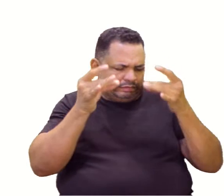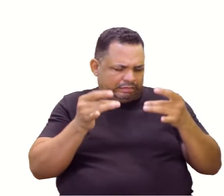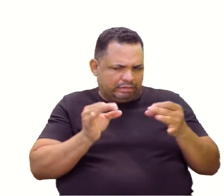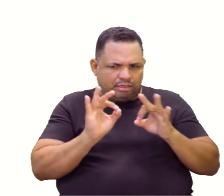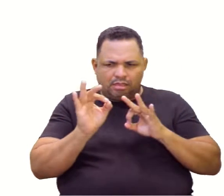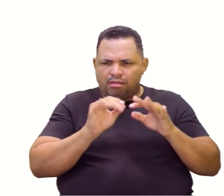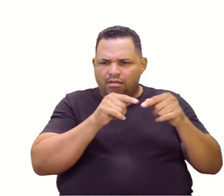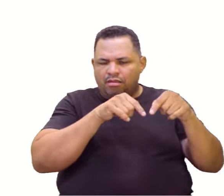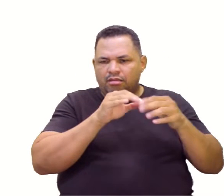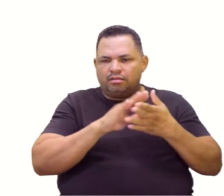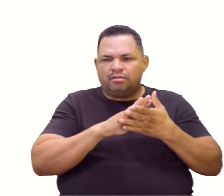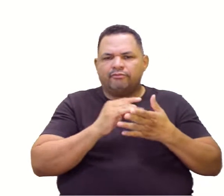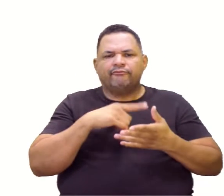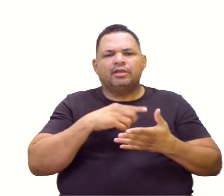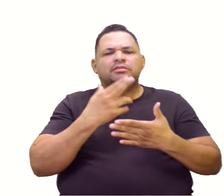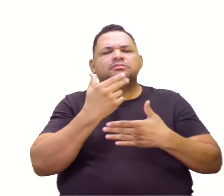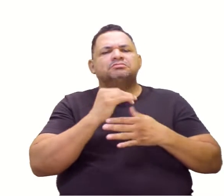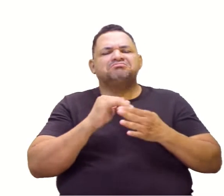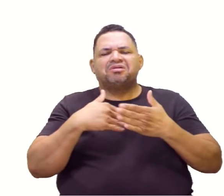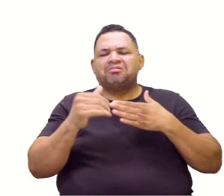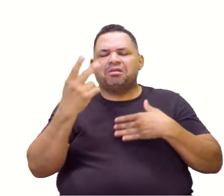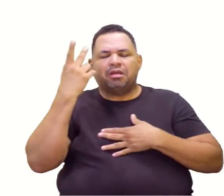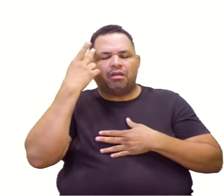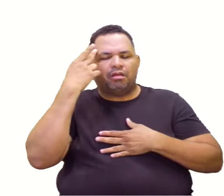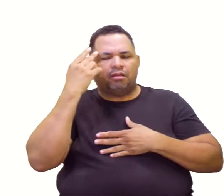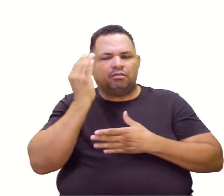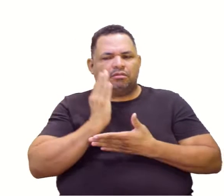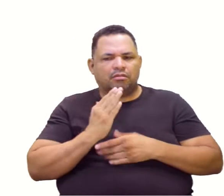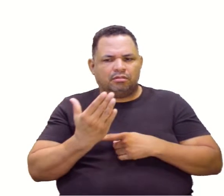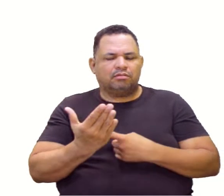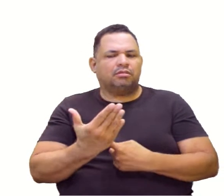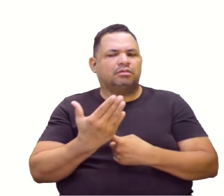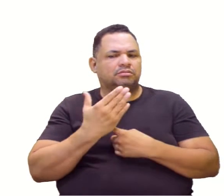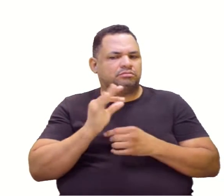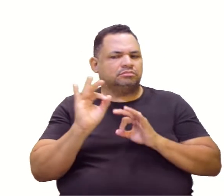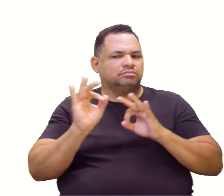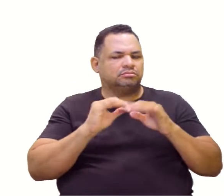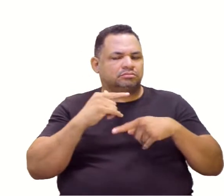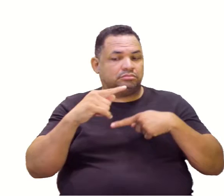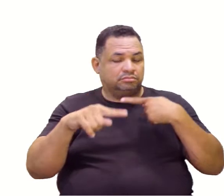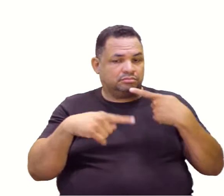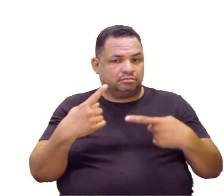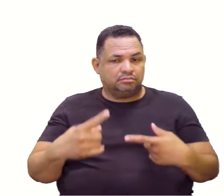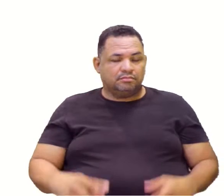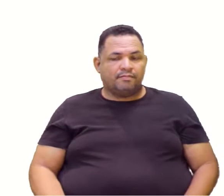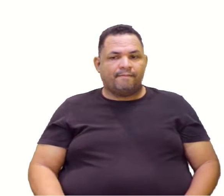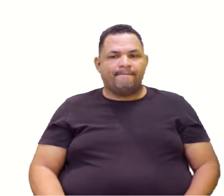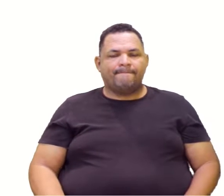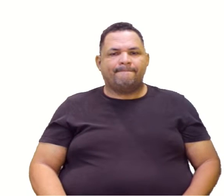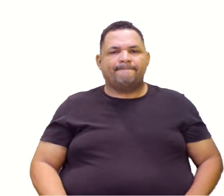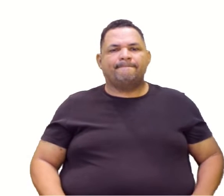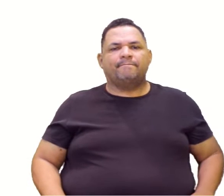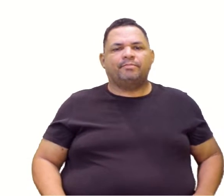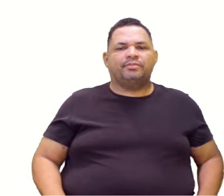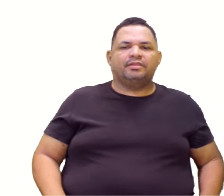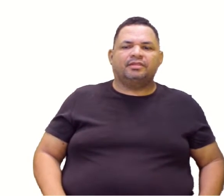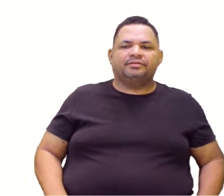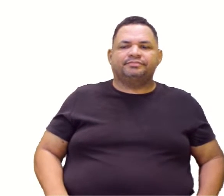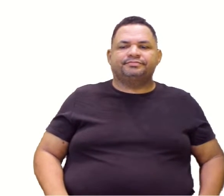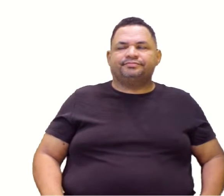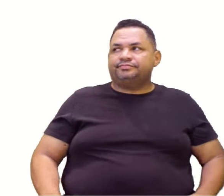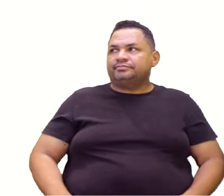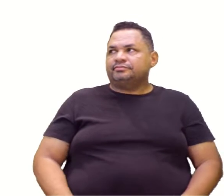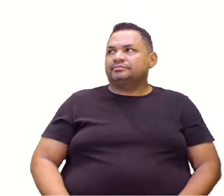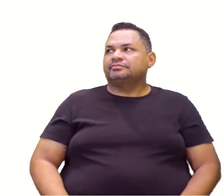minucioso, com régua, com tudo. Faz um esboço, isso já vai te ajudar a ir lá na frente. Bora lá, então o professor Maurício vai lendo, eu já vou